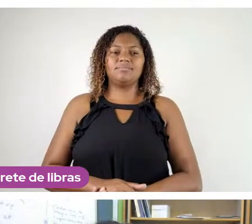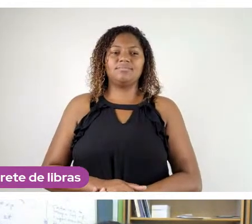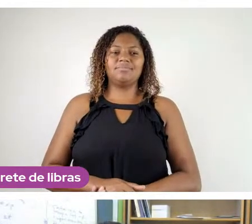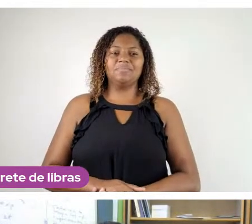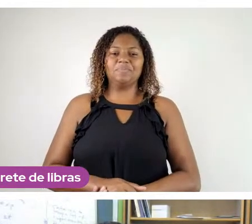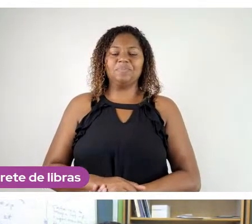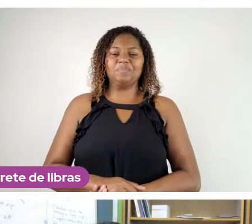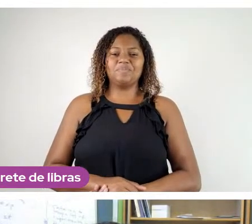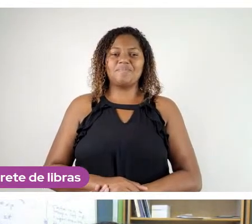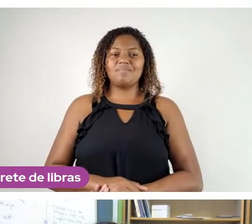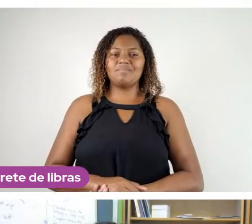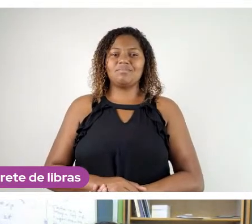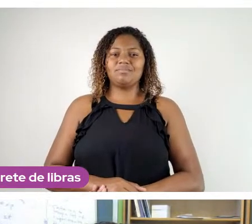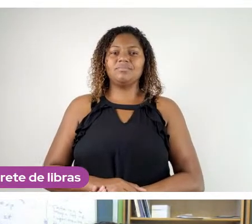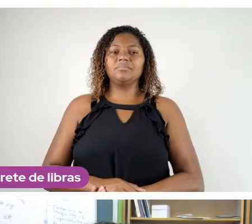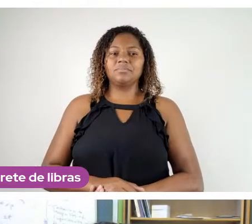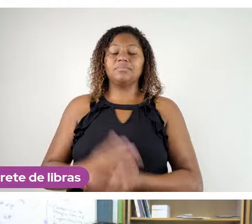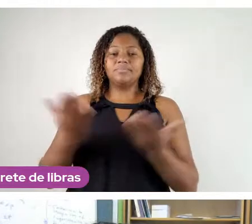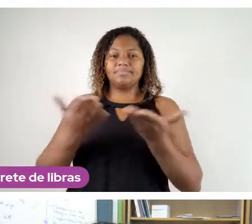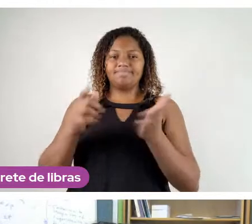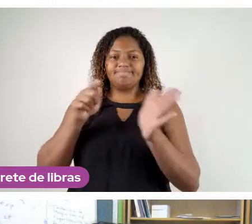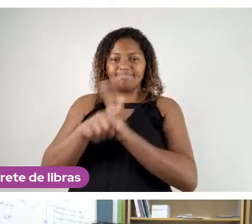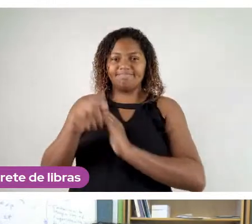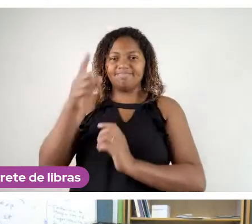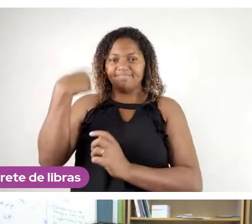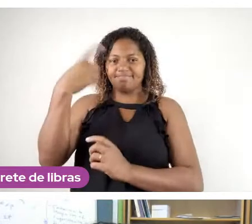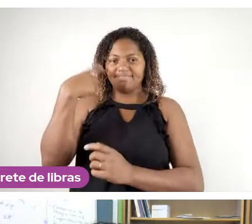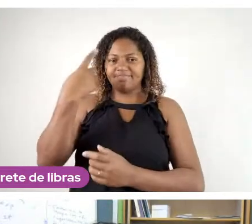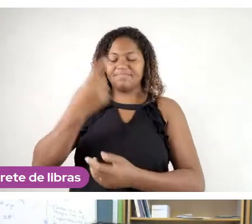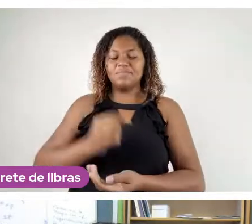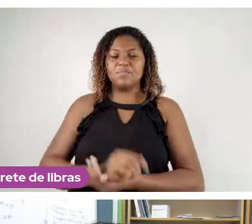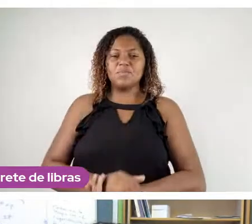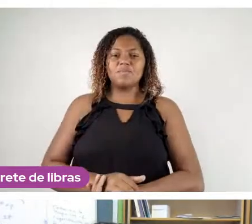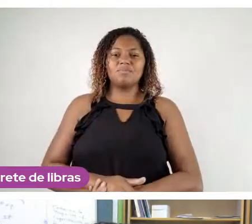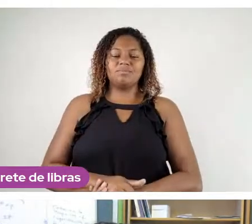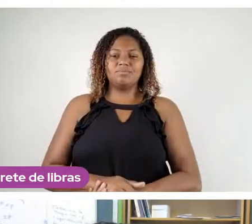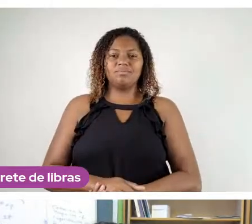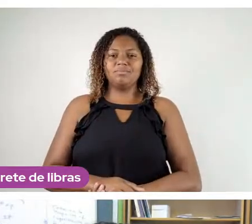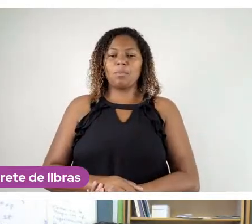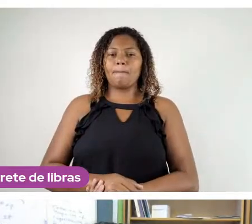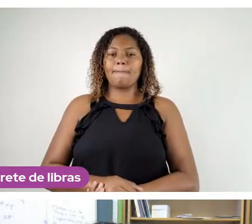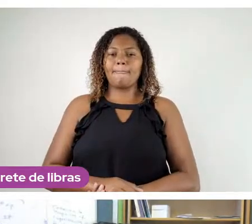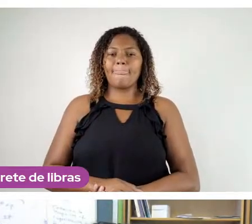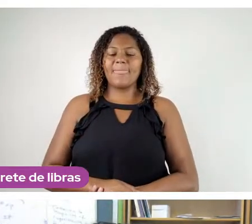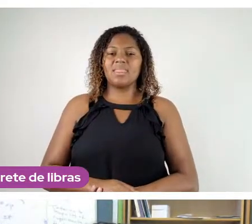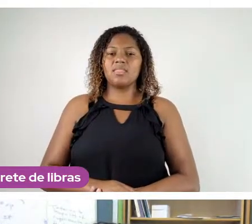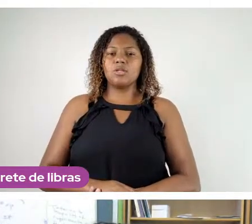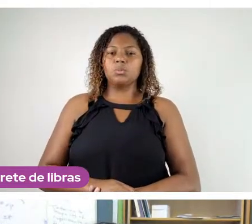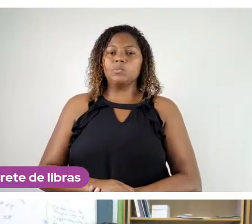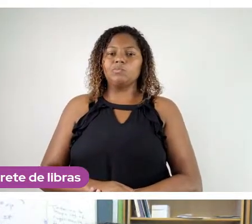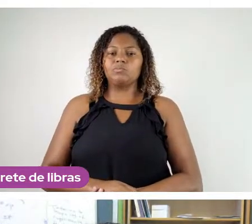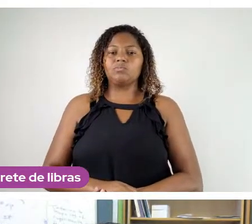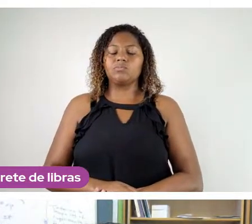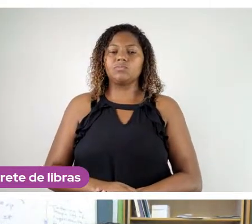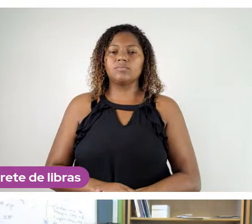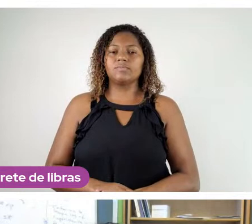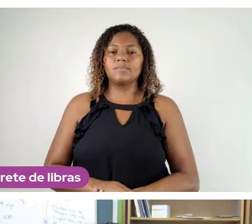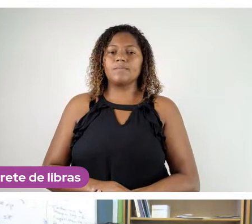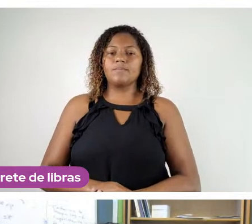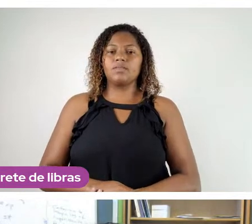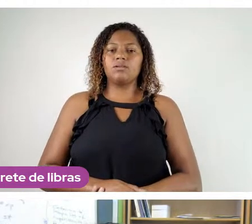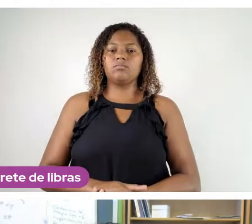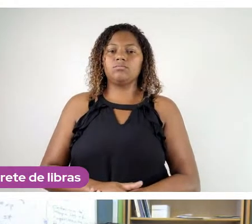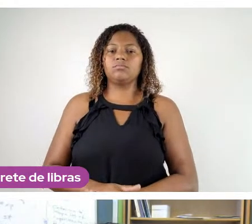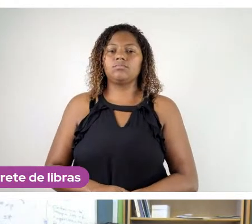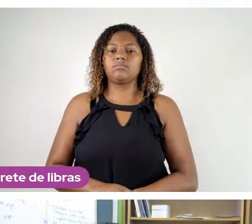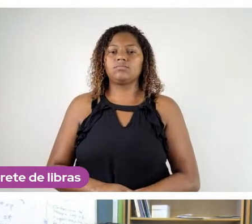sostenível poderia ser utilizada em uma baía ou em um ambiente costeiro, um estuário,